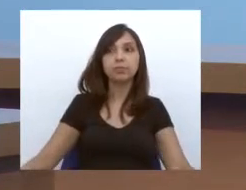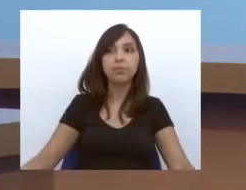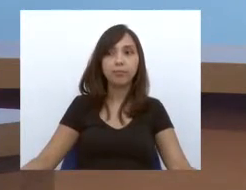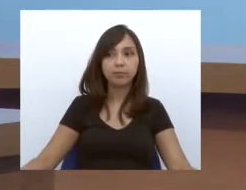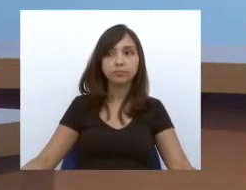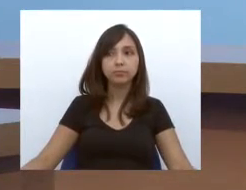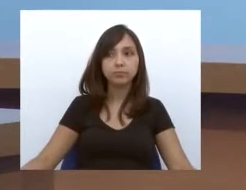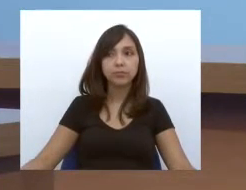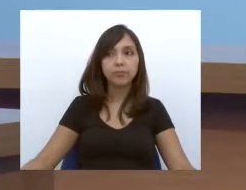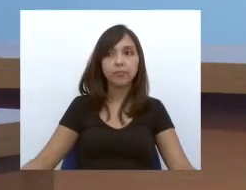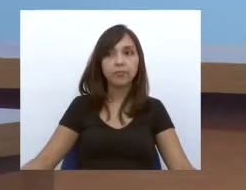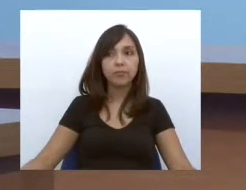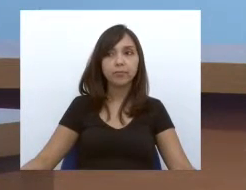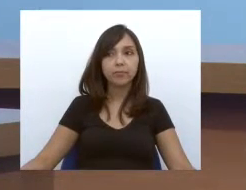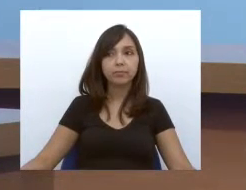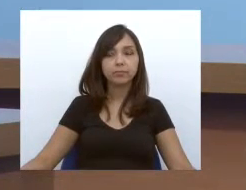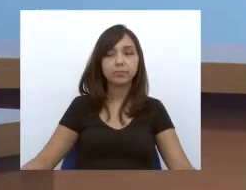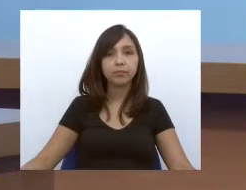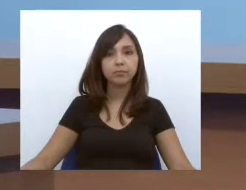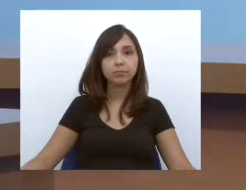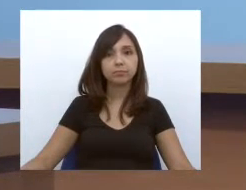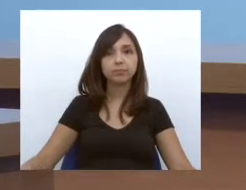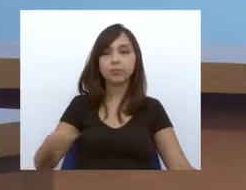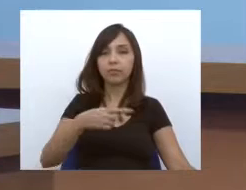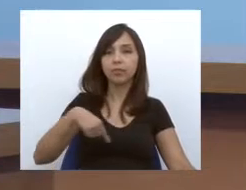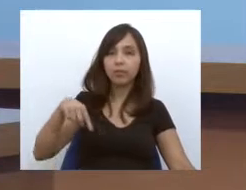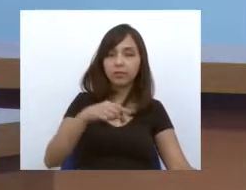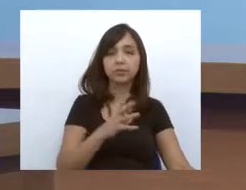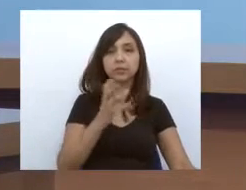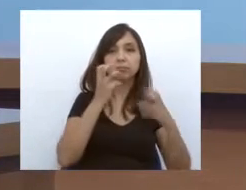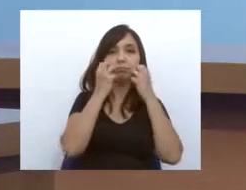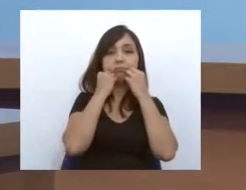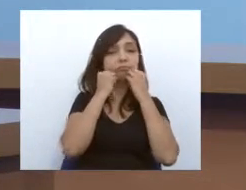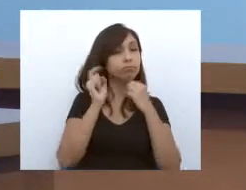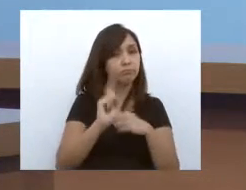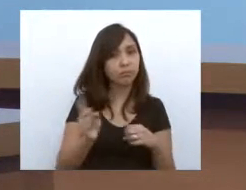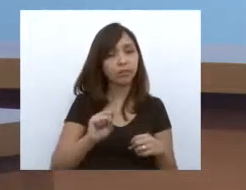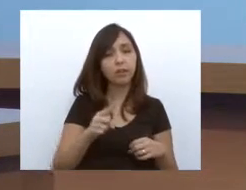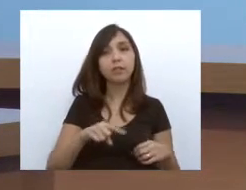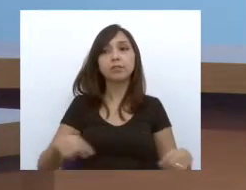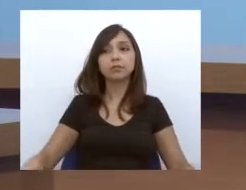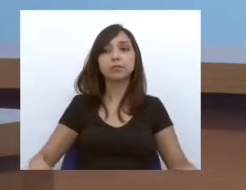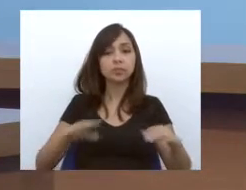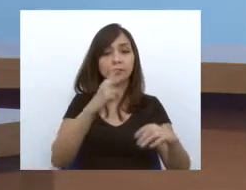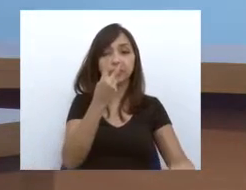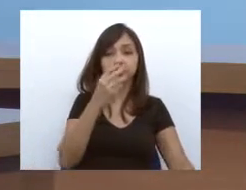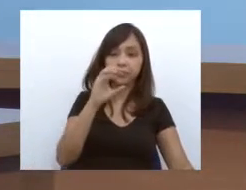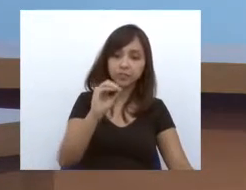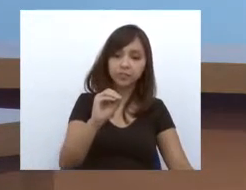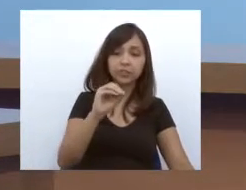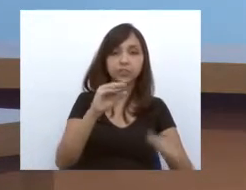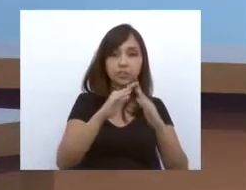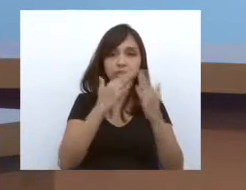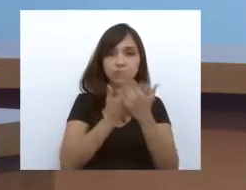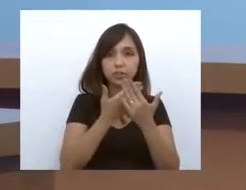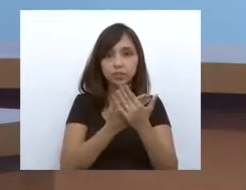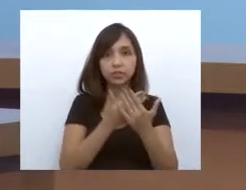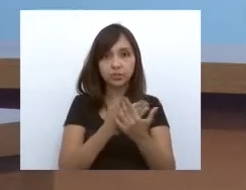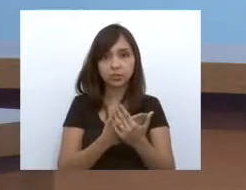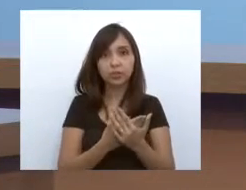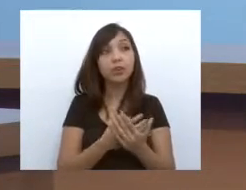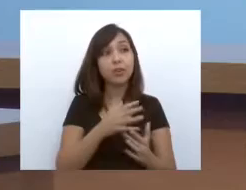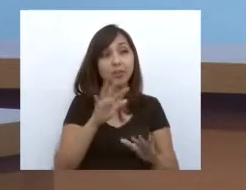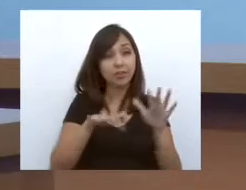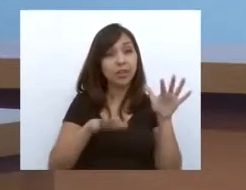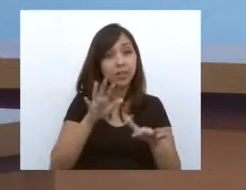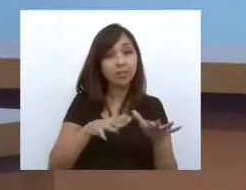do presidente. Então, não é possível a gente ficar calado. São 20 escolas, por volta de 20 escolas que estão